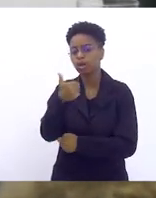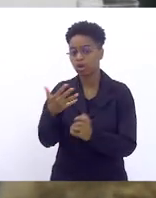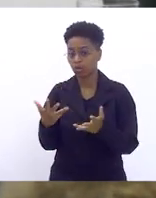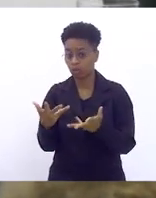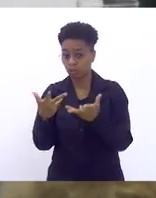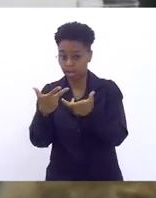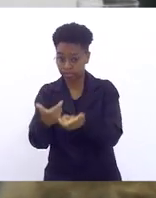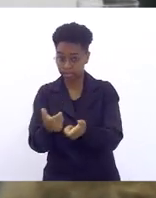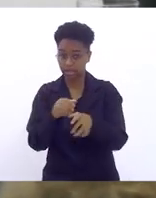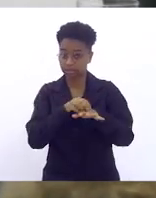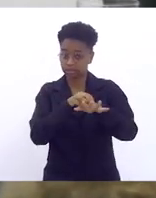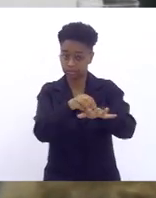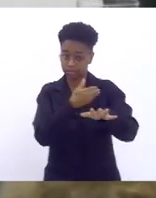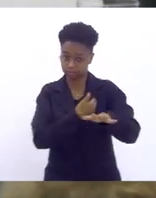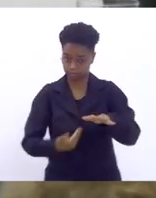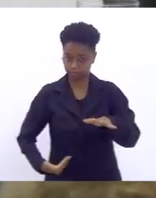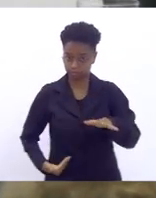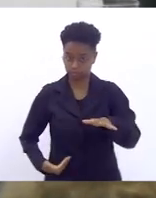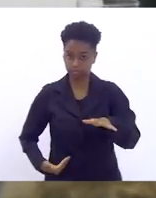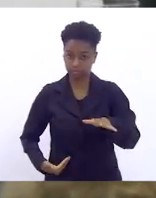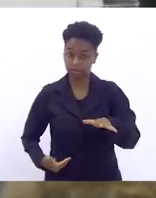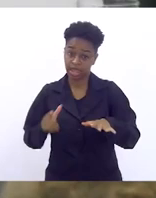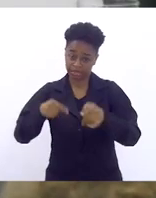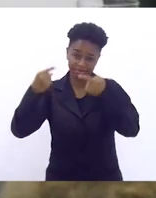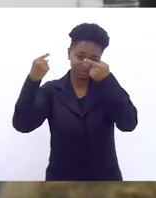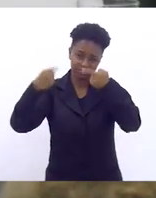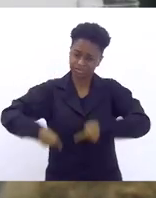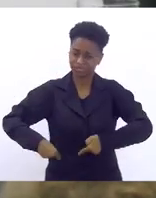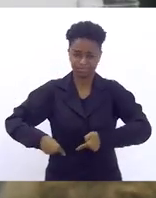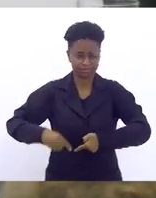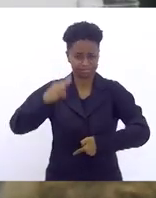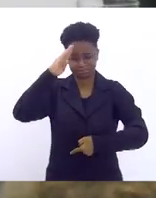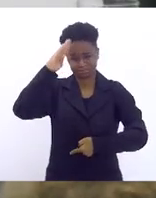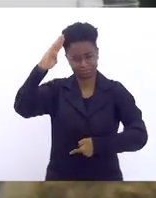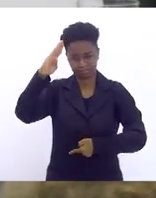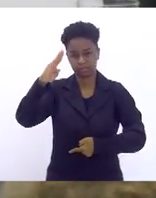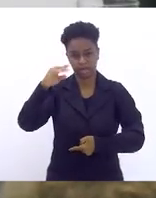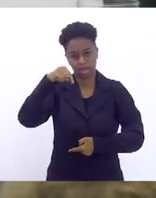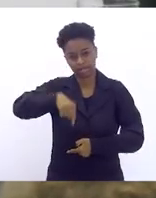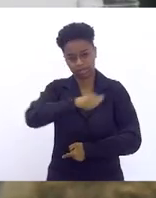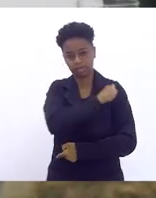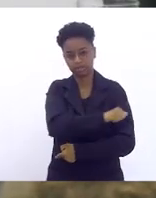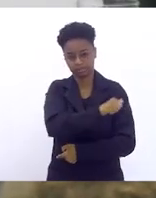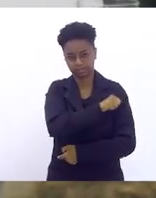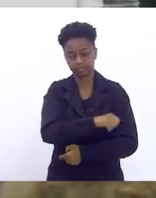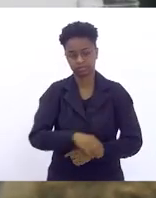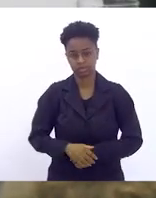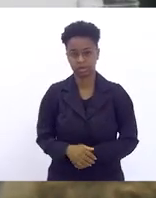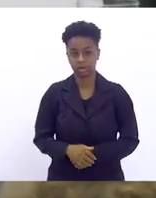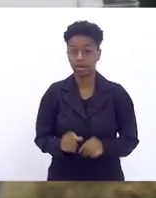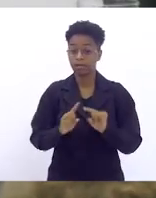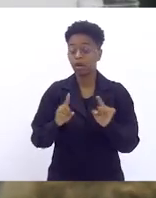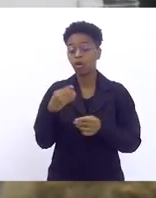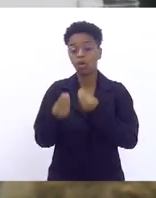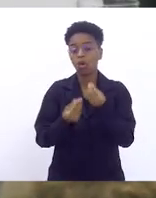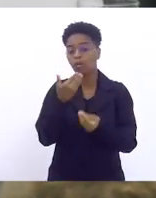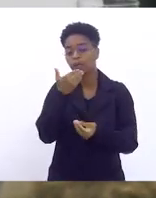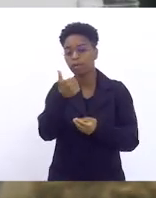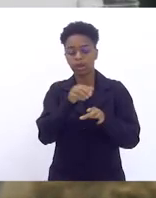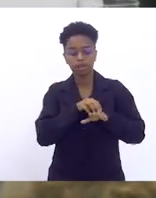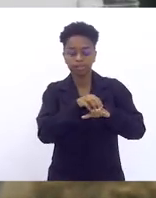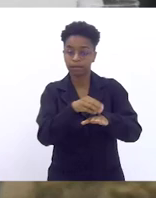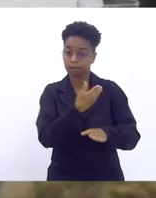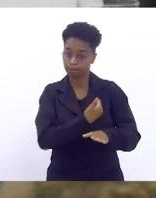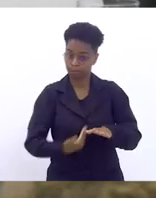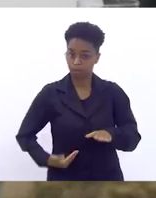dos transportes públicos e esse é um Desafio Grande para o Rio de Janeiro mas melhorar os transportes públicos